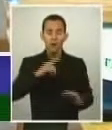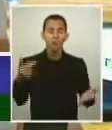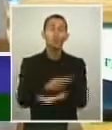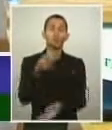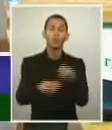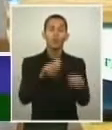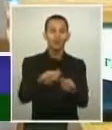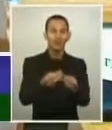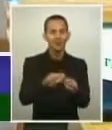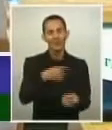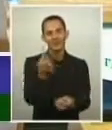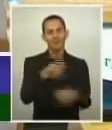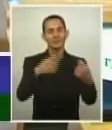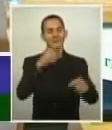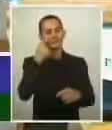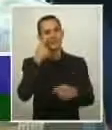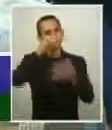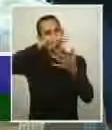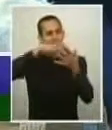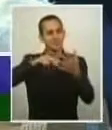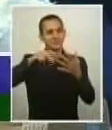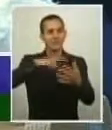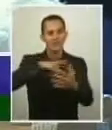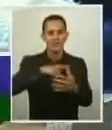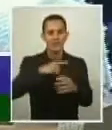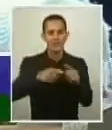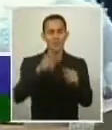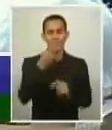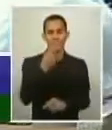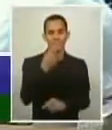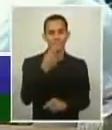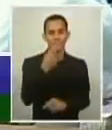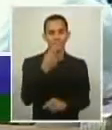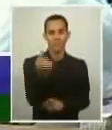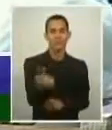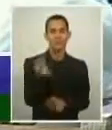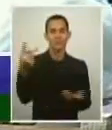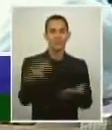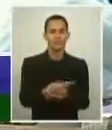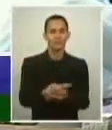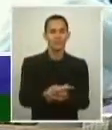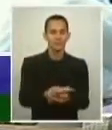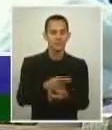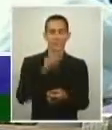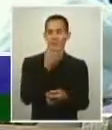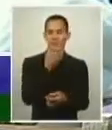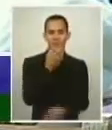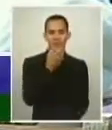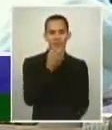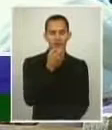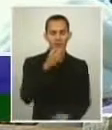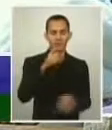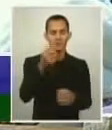chega de que forma aí vamos ela chega de várias formas mas eu vou citar um movimento na Inglaterra